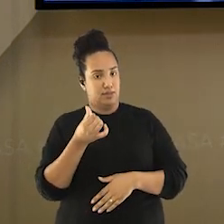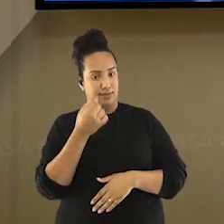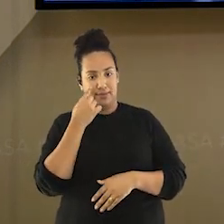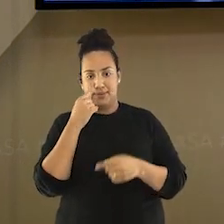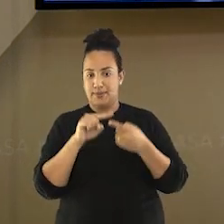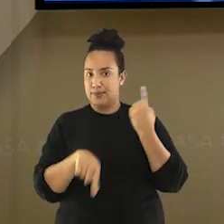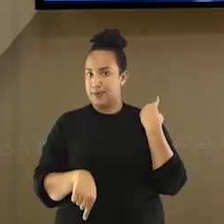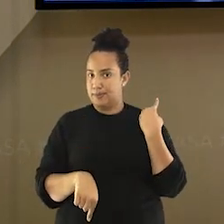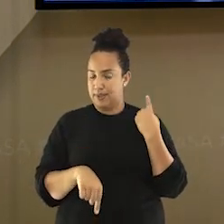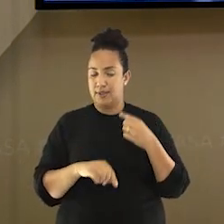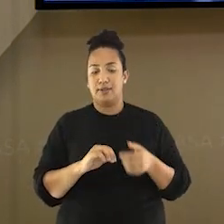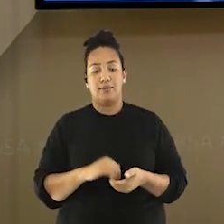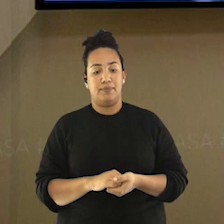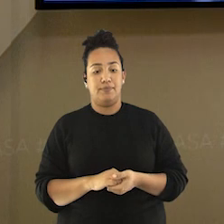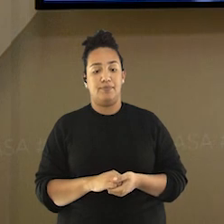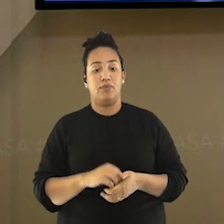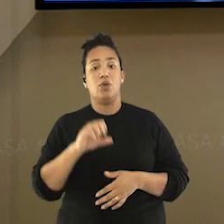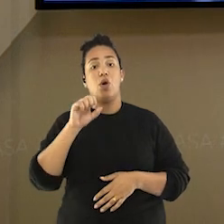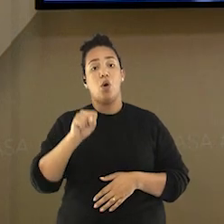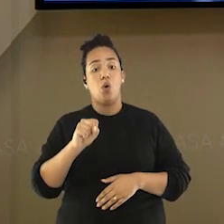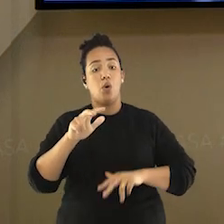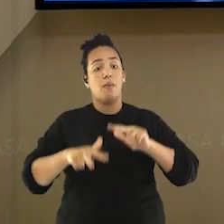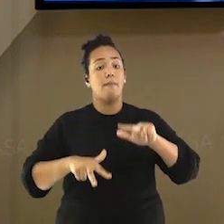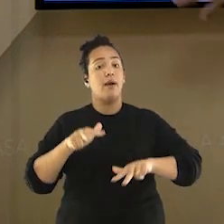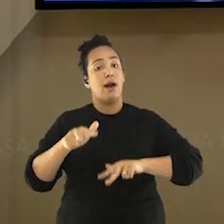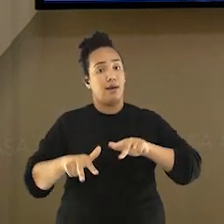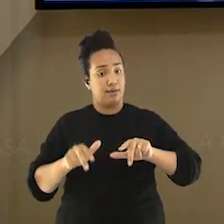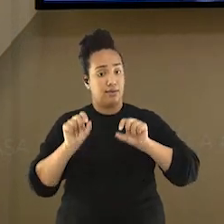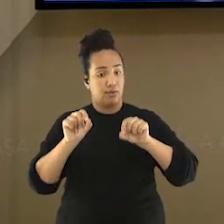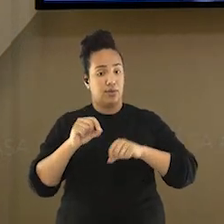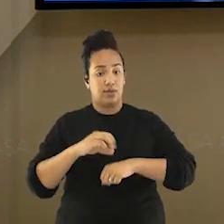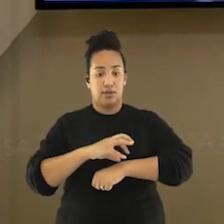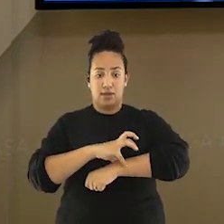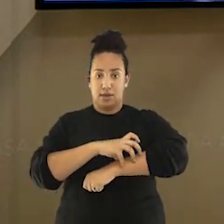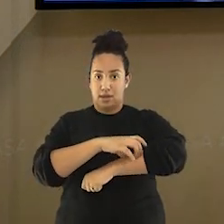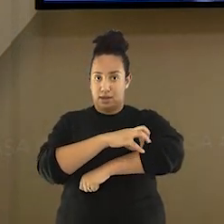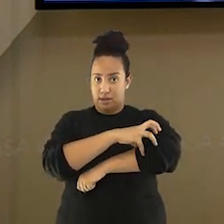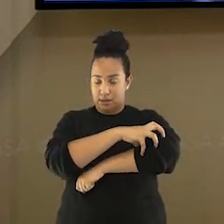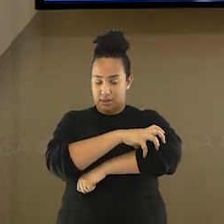Então, 8 patas. Quem tem 8 patas aqui? A aranha tem 8 patas.